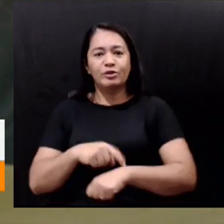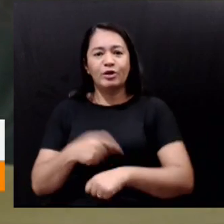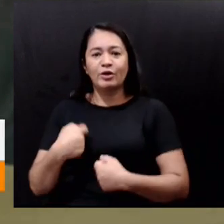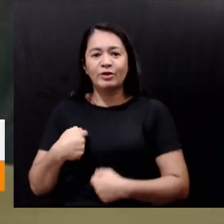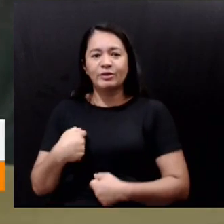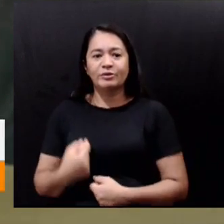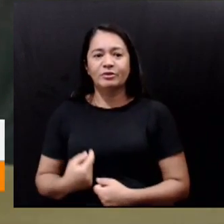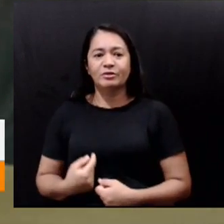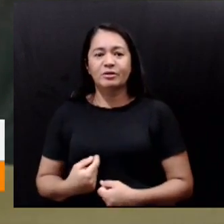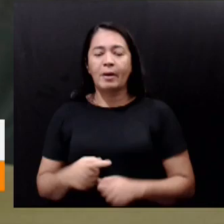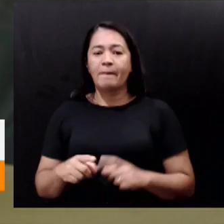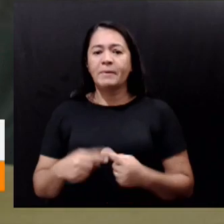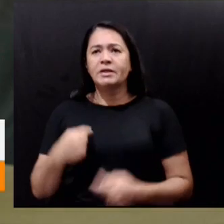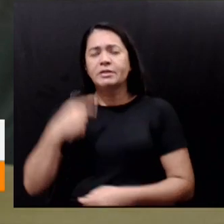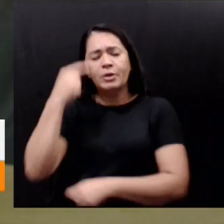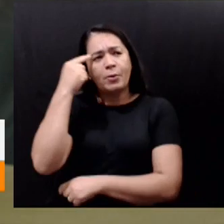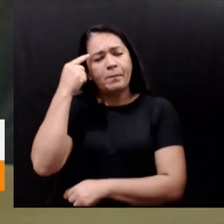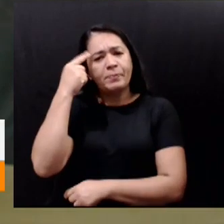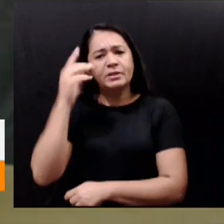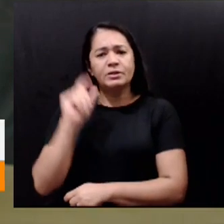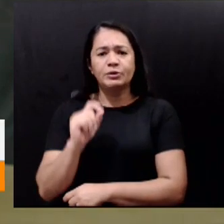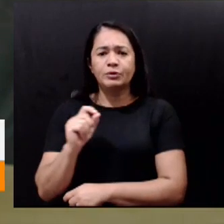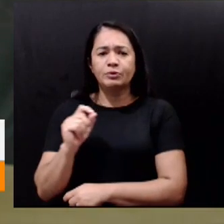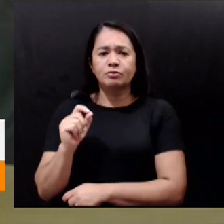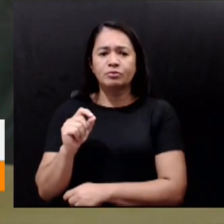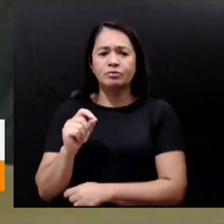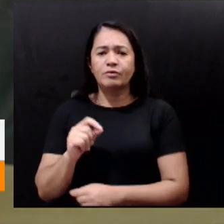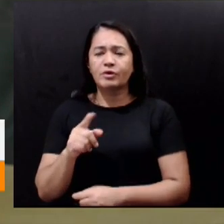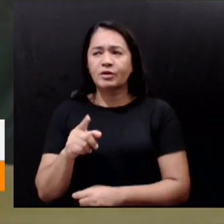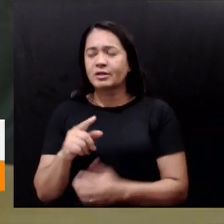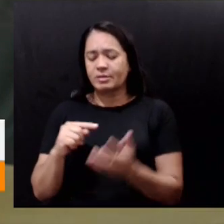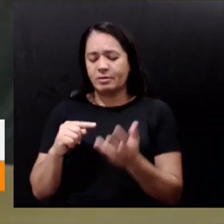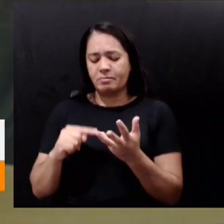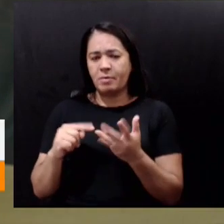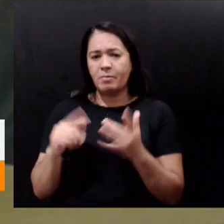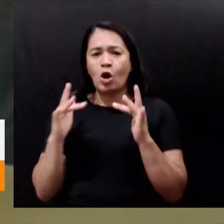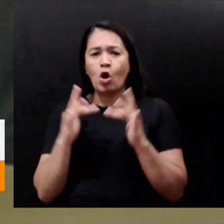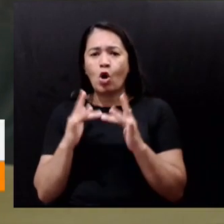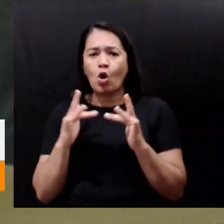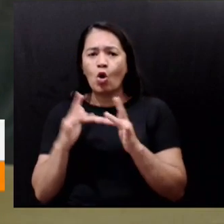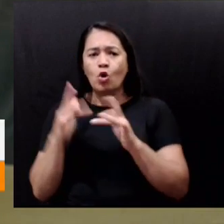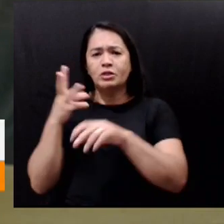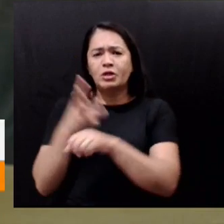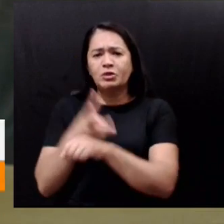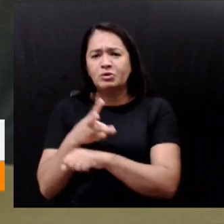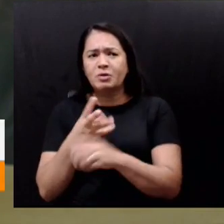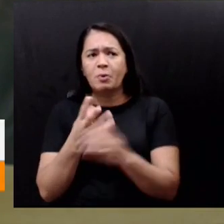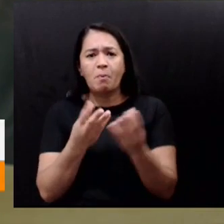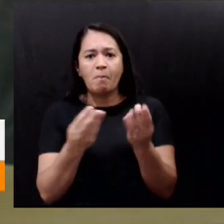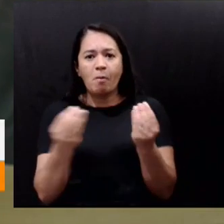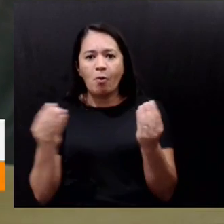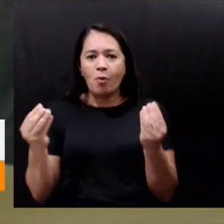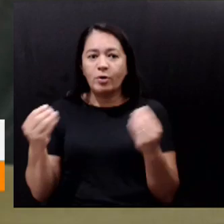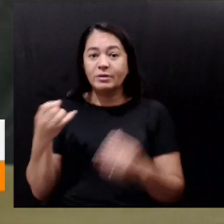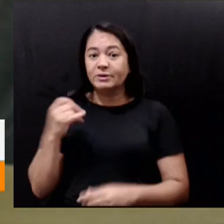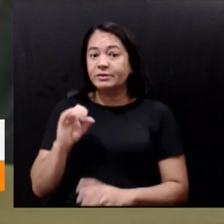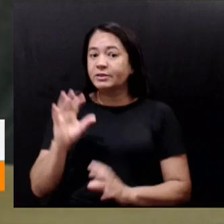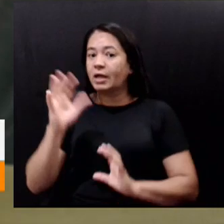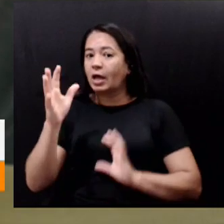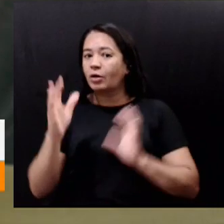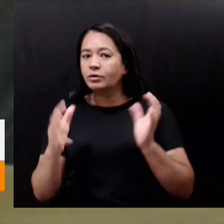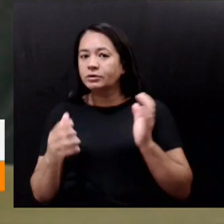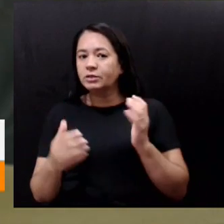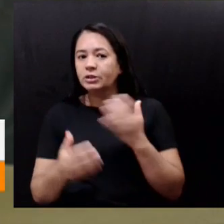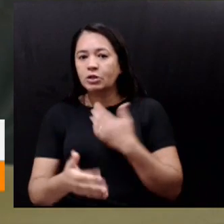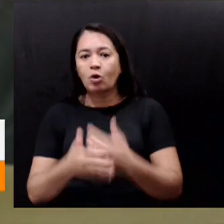cá. Você tem tantos contatos no seu WhatsApp, e aí, se acontece alguma coisa na sua casa, você